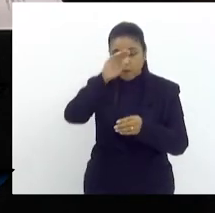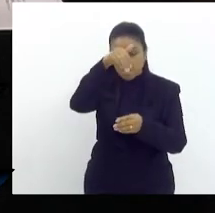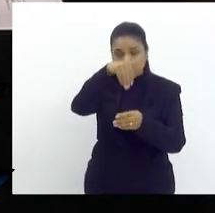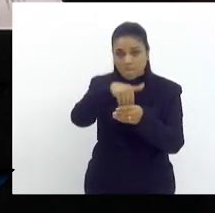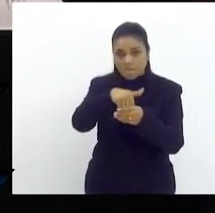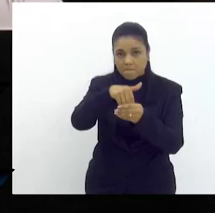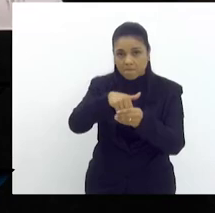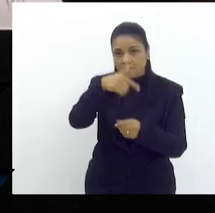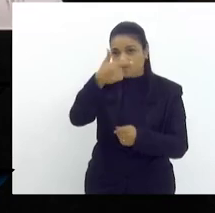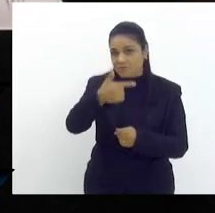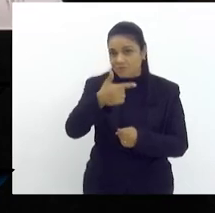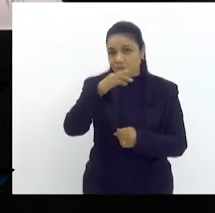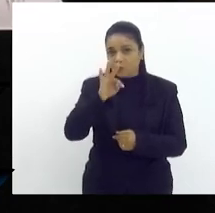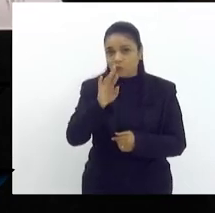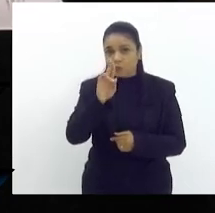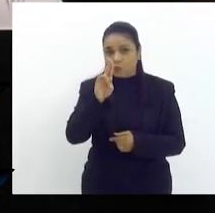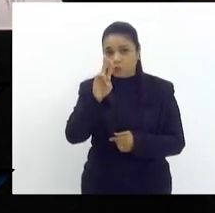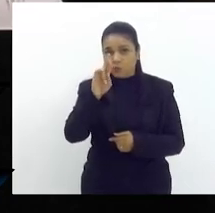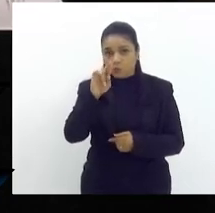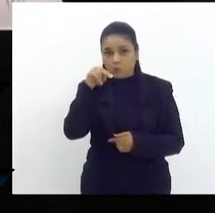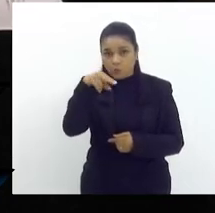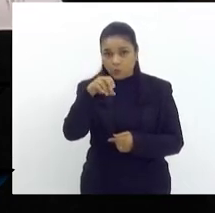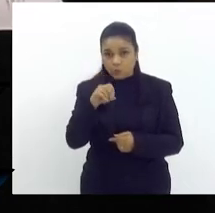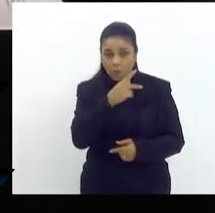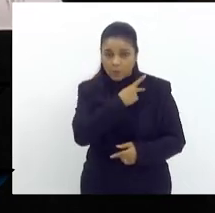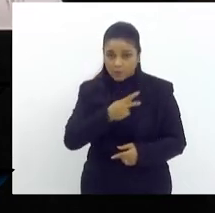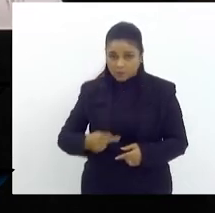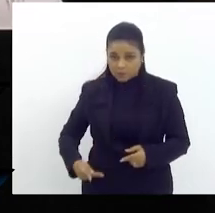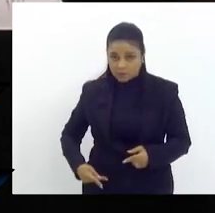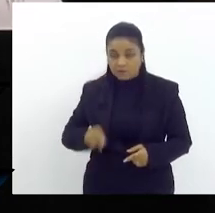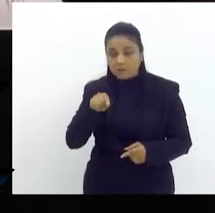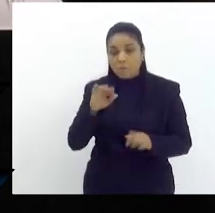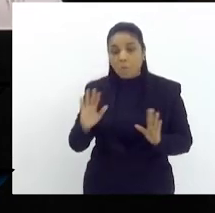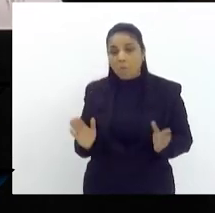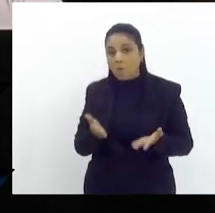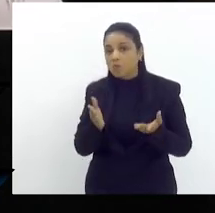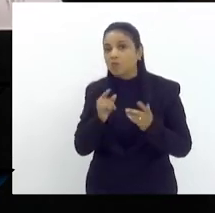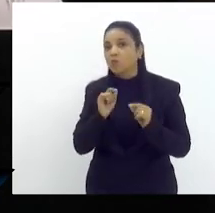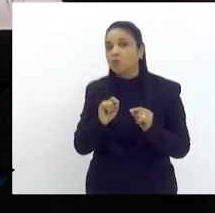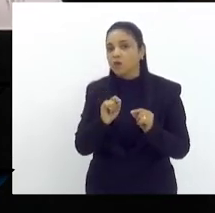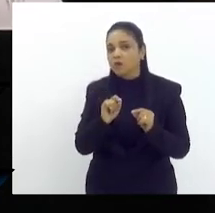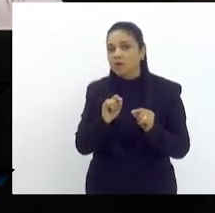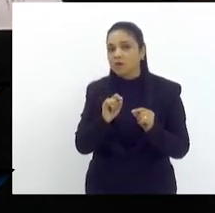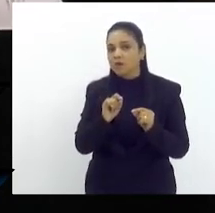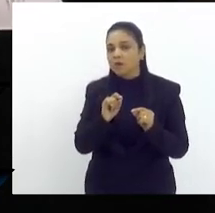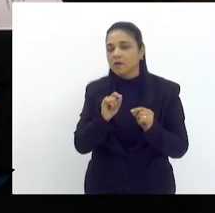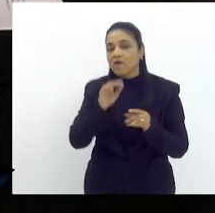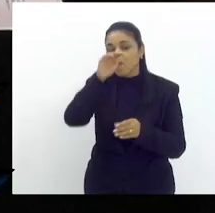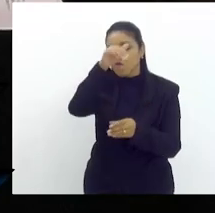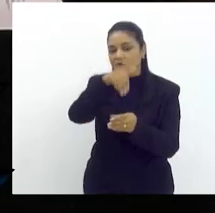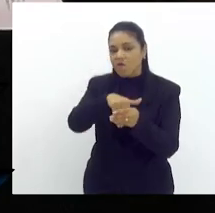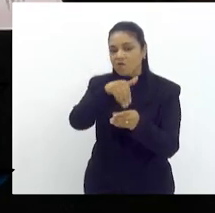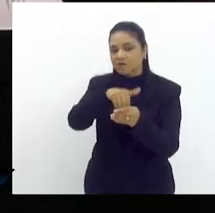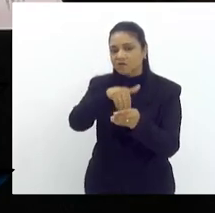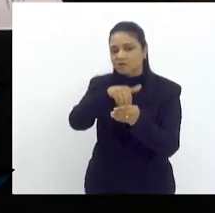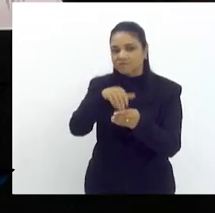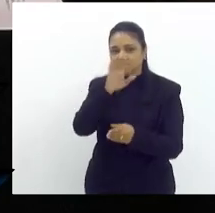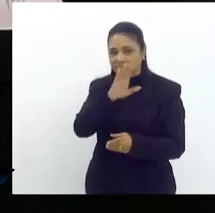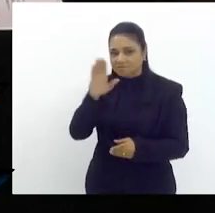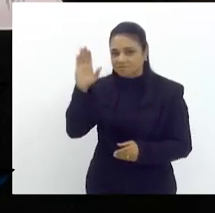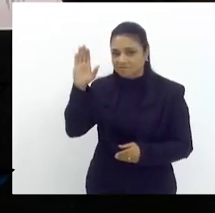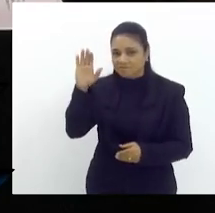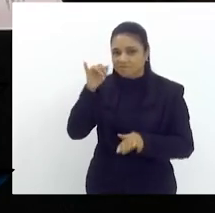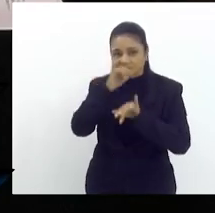das eleições presidenciais e que teria por motivação a massiva votação que o candidato